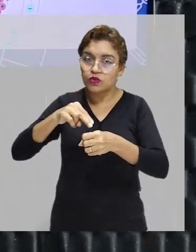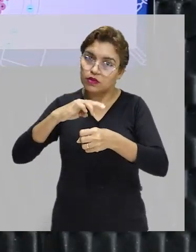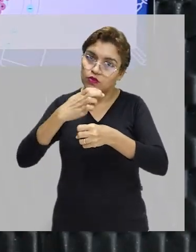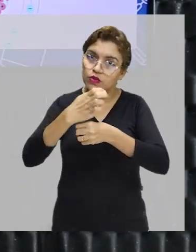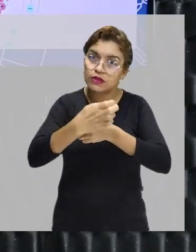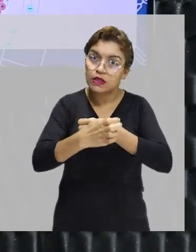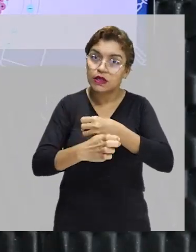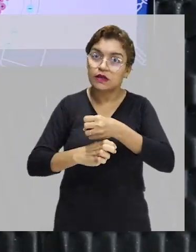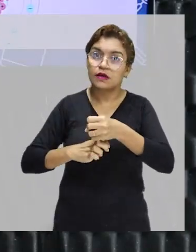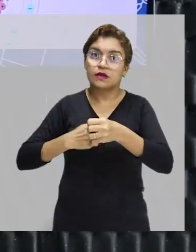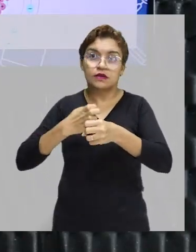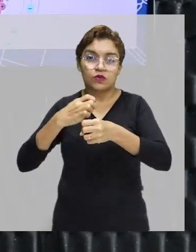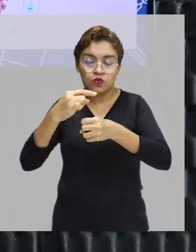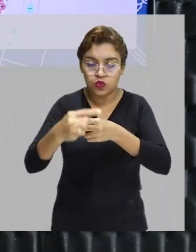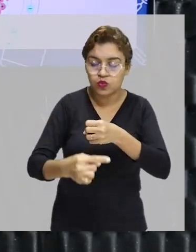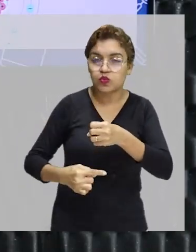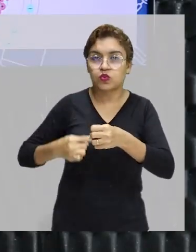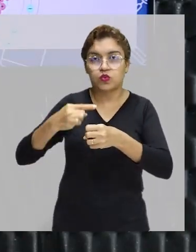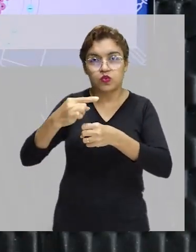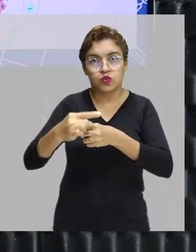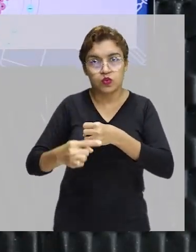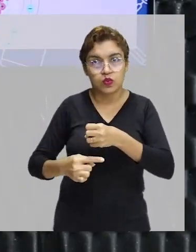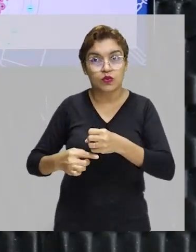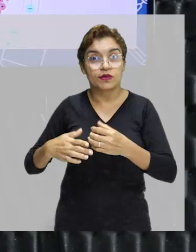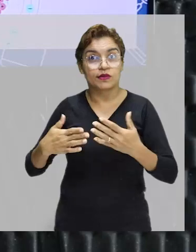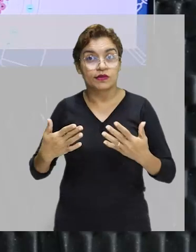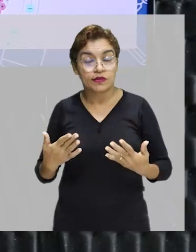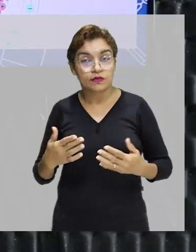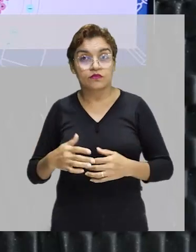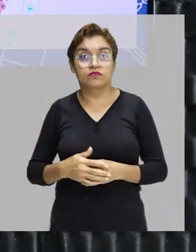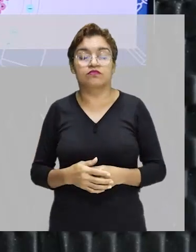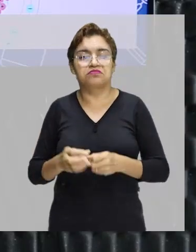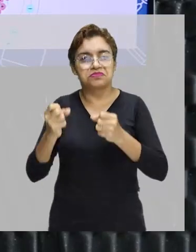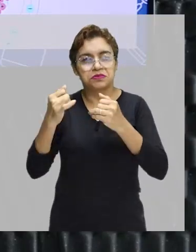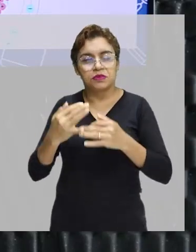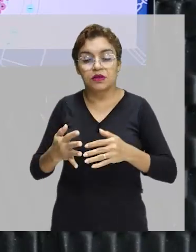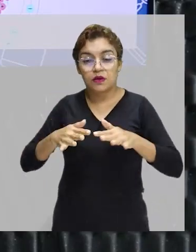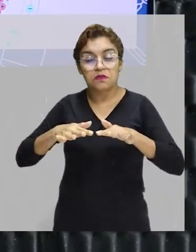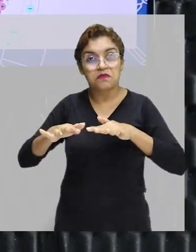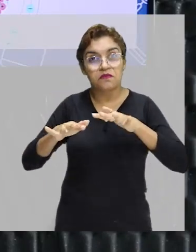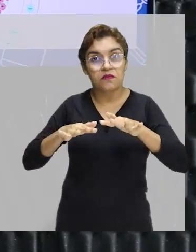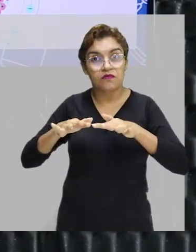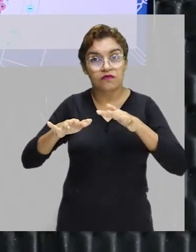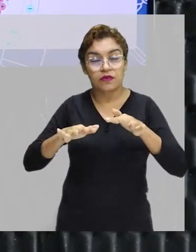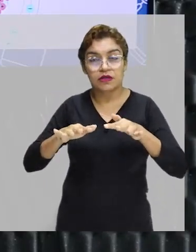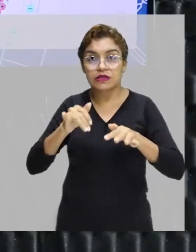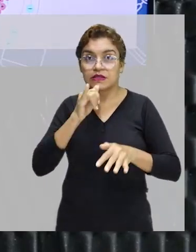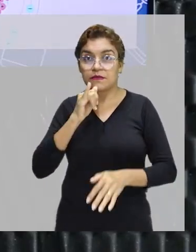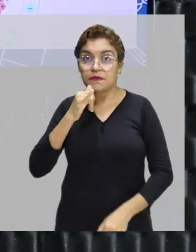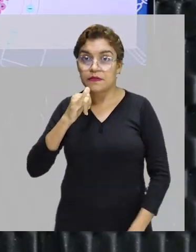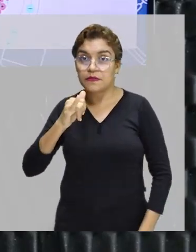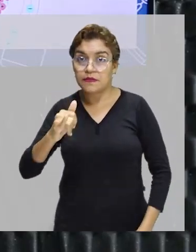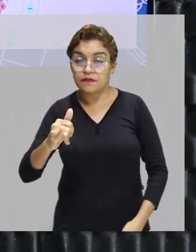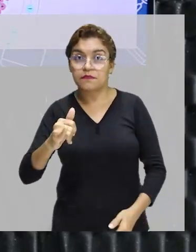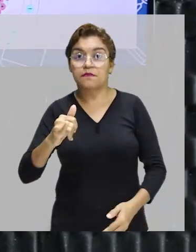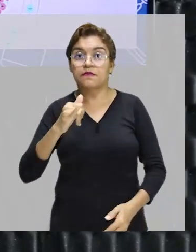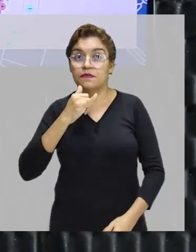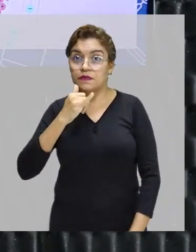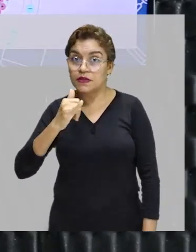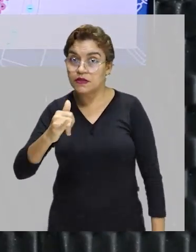girando. E pela física clássica, né, esse movimento vai gerar perda de energia